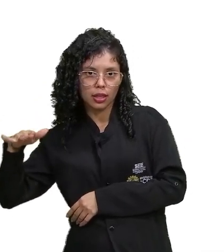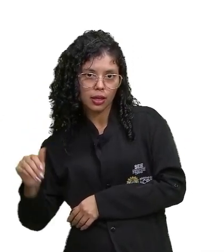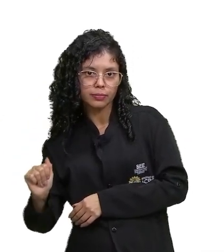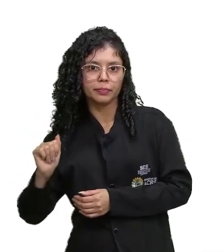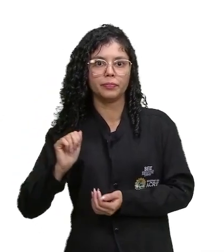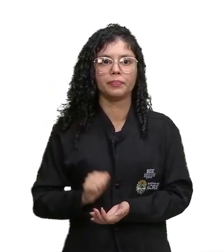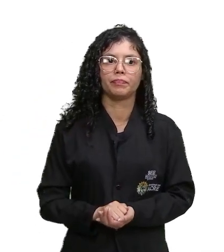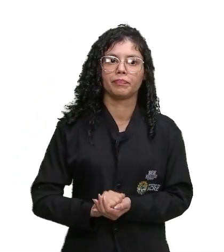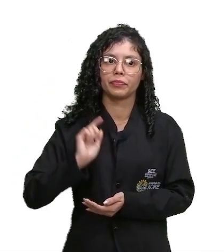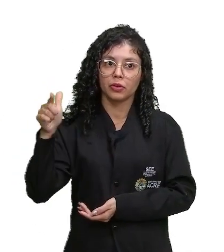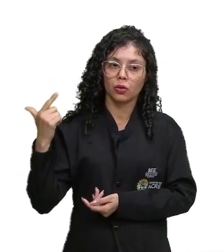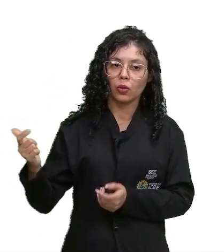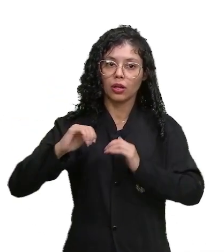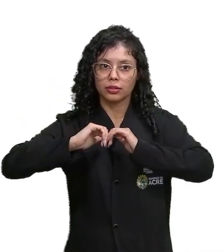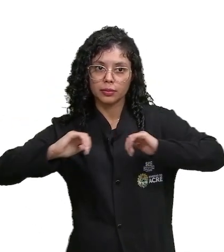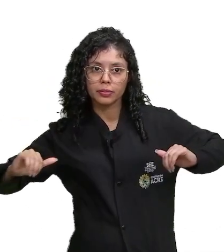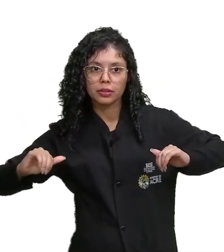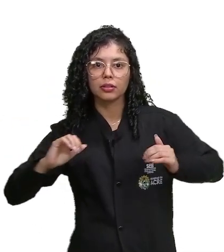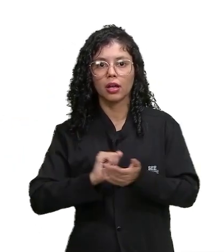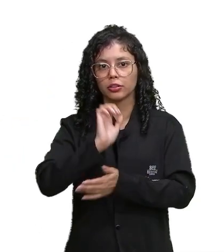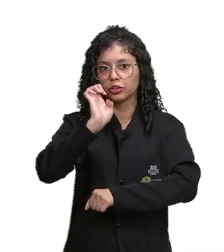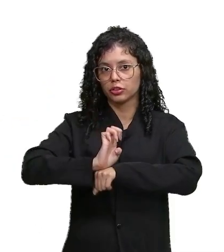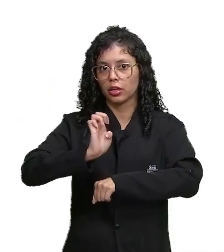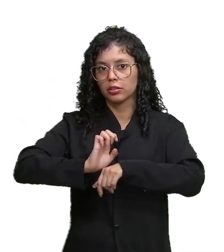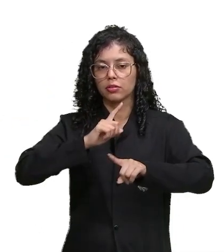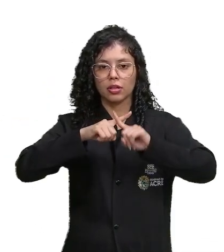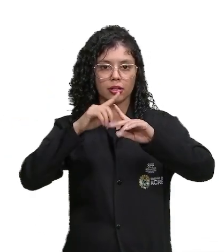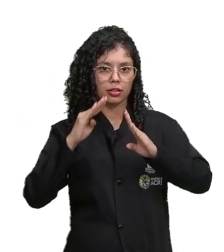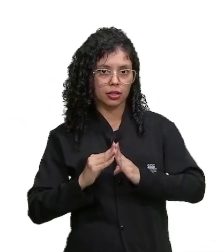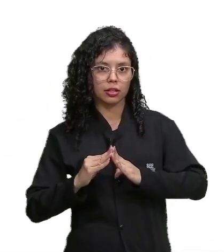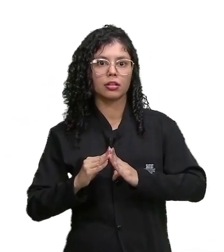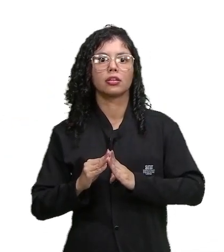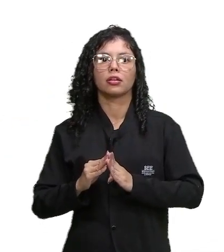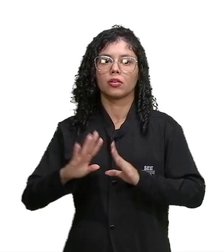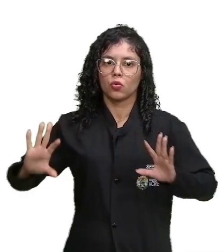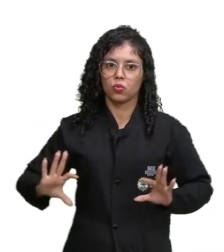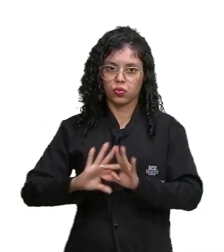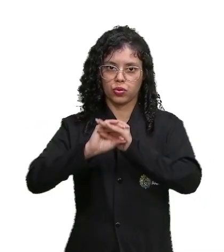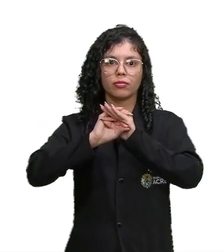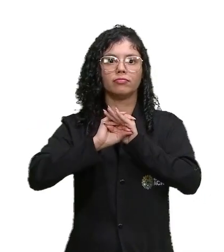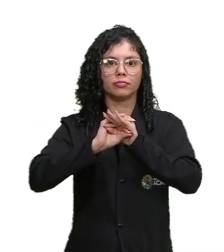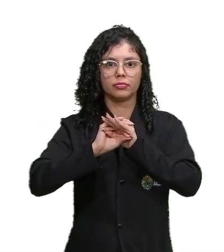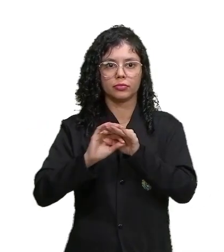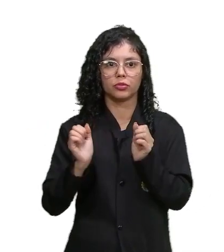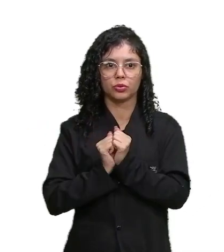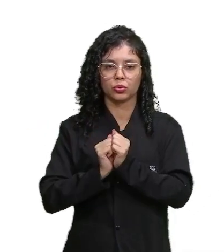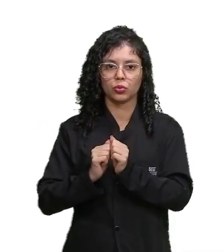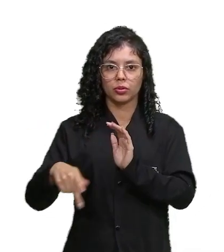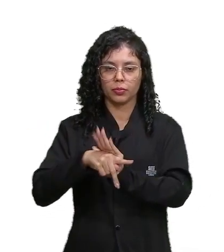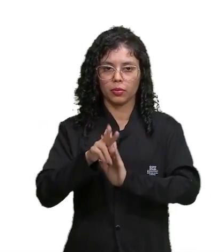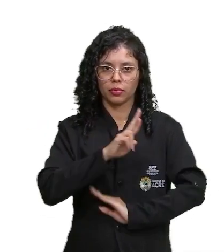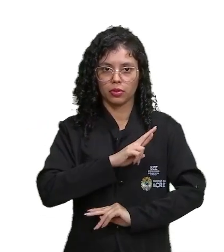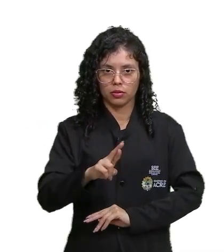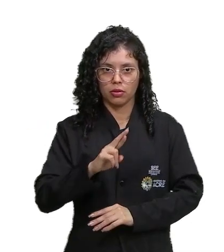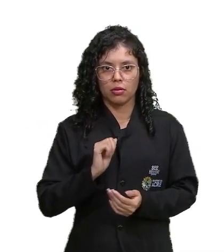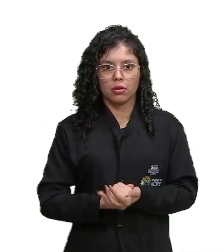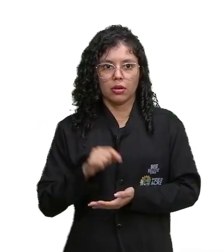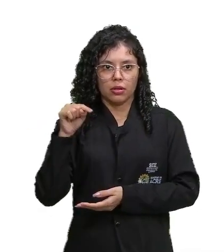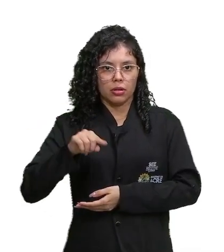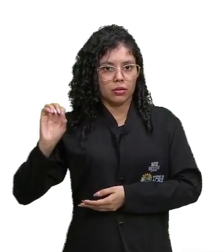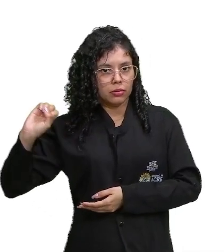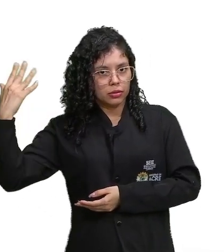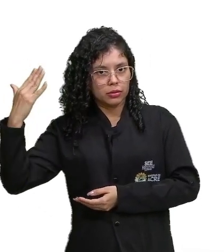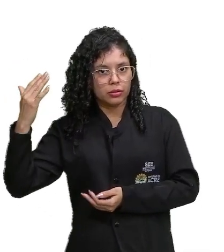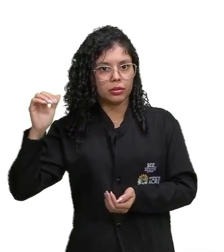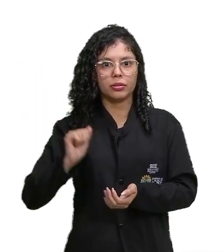parte importante é a separação entre o Estado e a Igreja. A gente não vai ter mais uma religião oficial. Aqui acontece a instauração